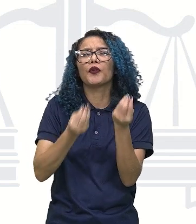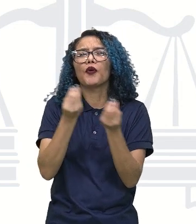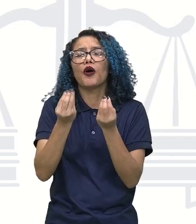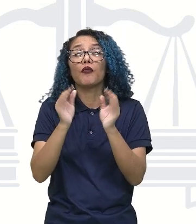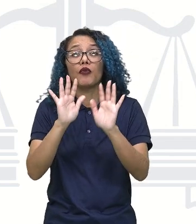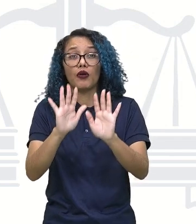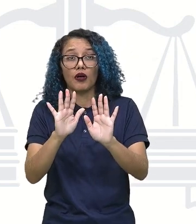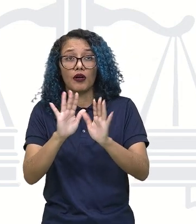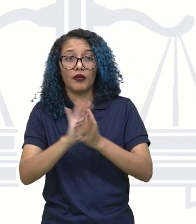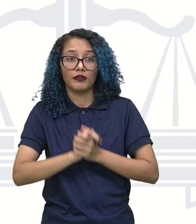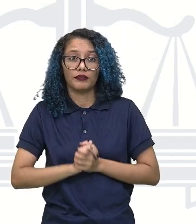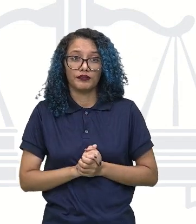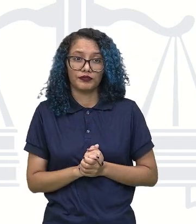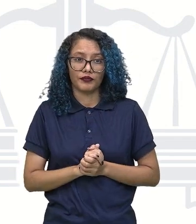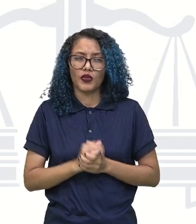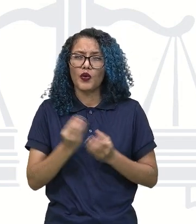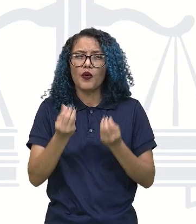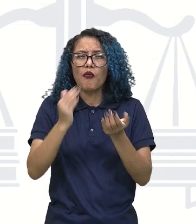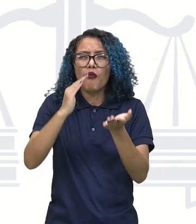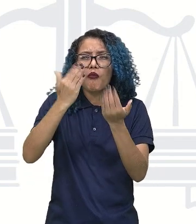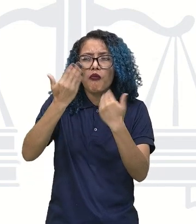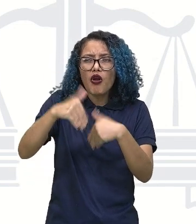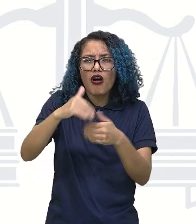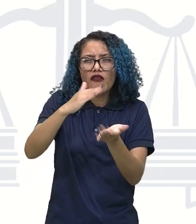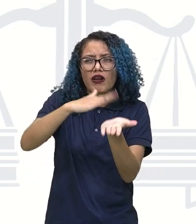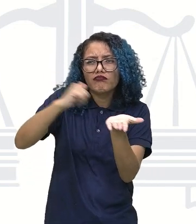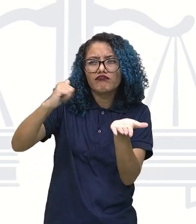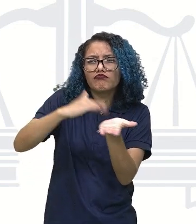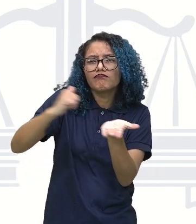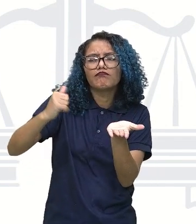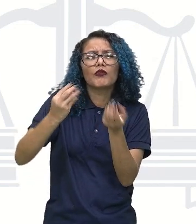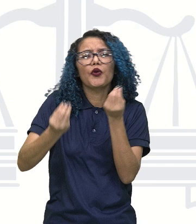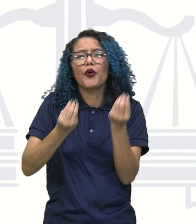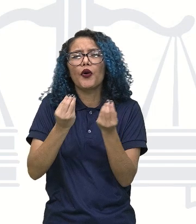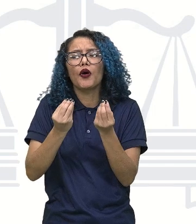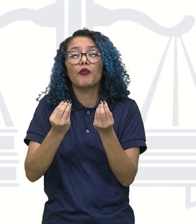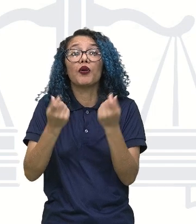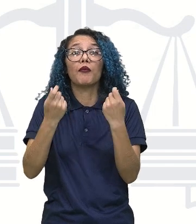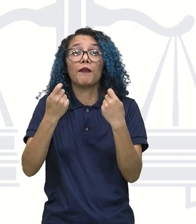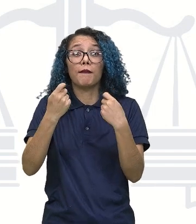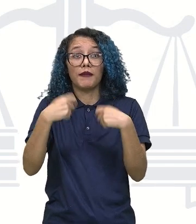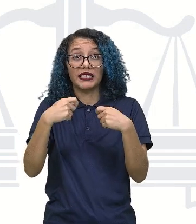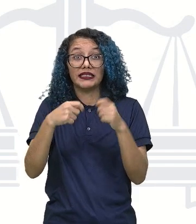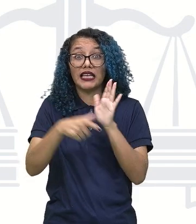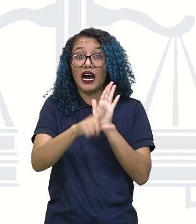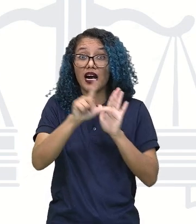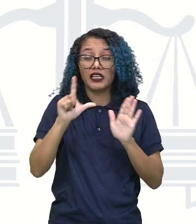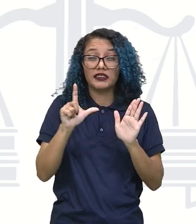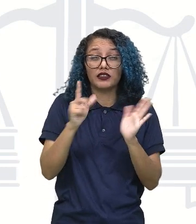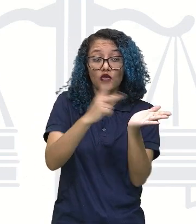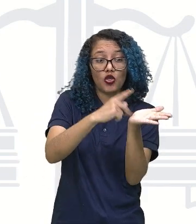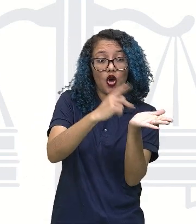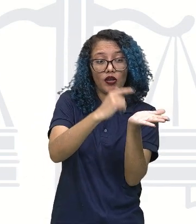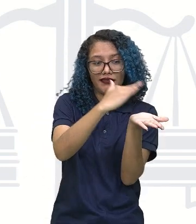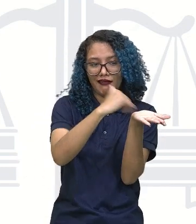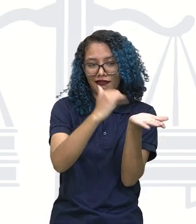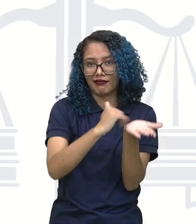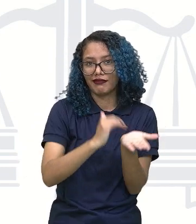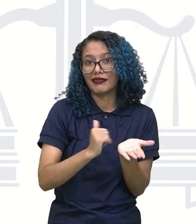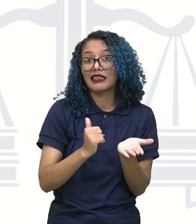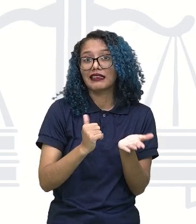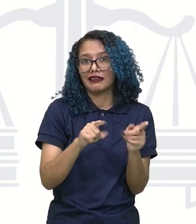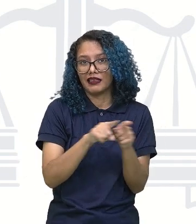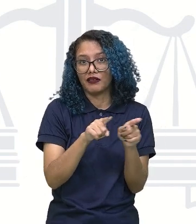como é que eu faço para excluir uma avaliação? A primeira coisa que tem que ser feita é apagar as notas. Você não vai